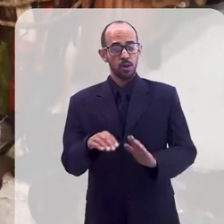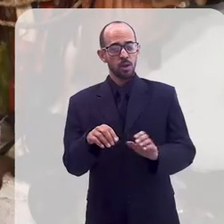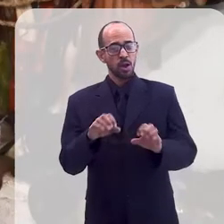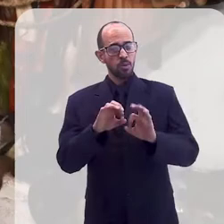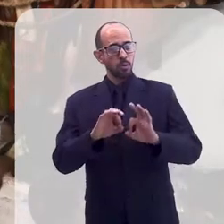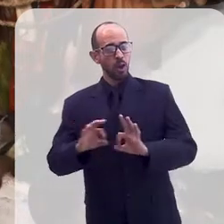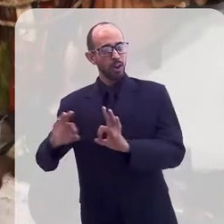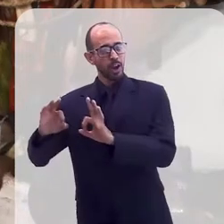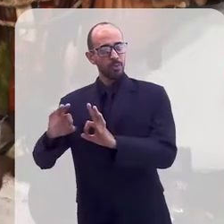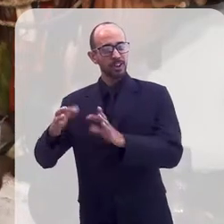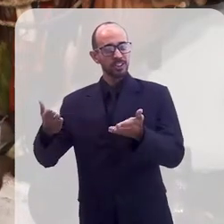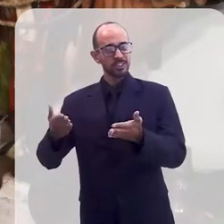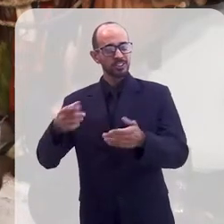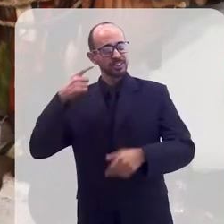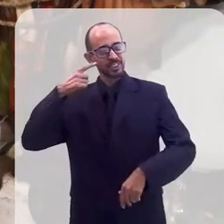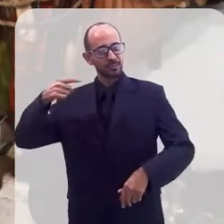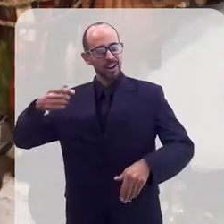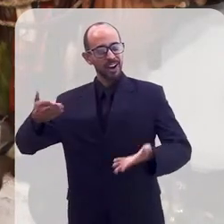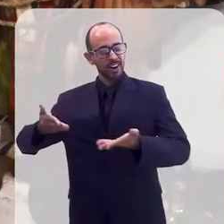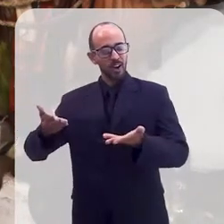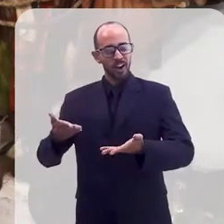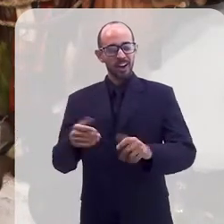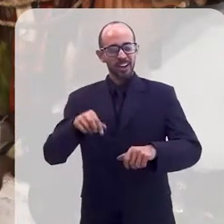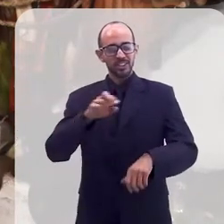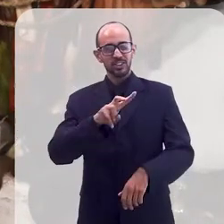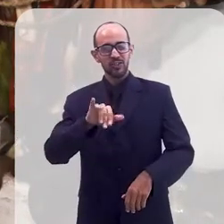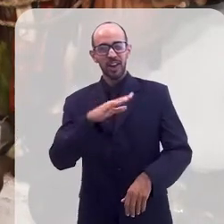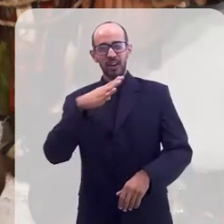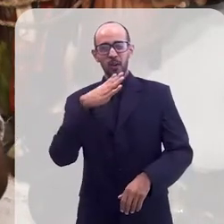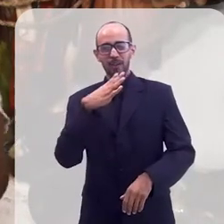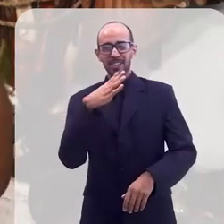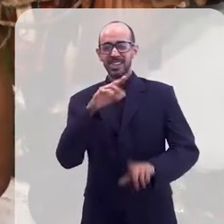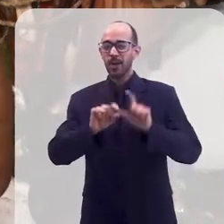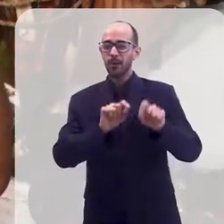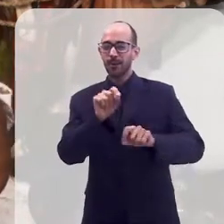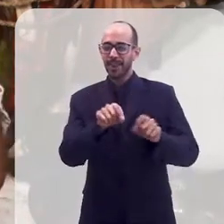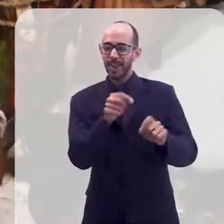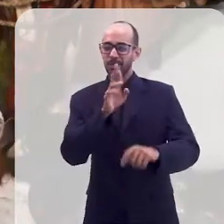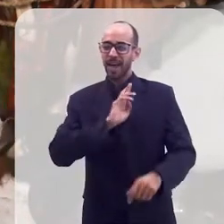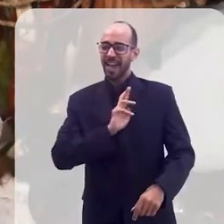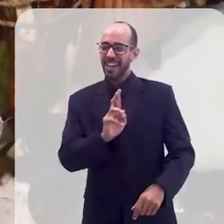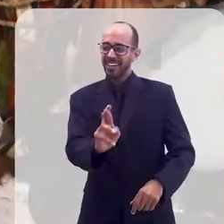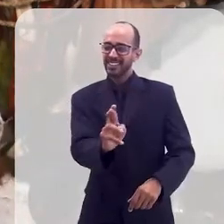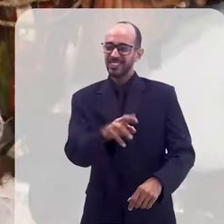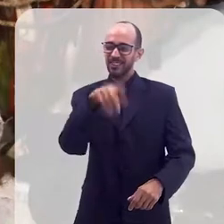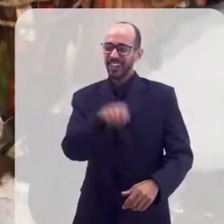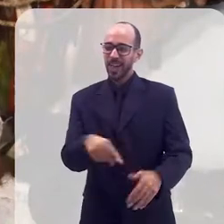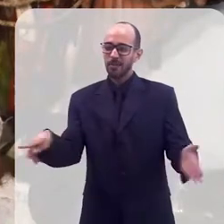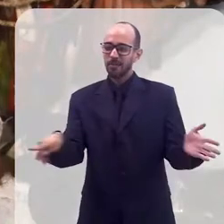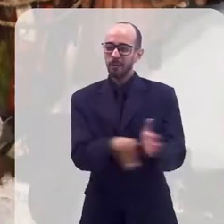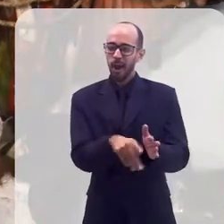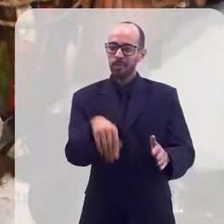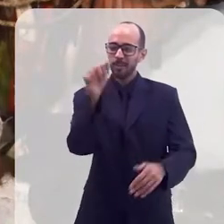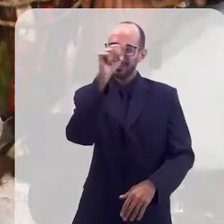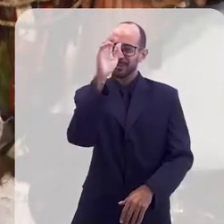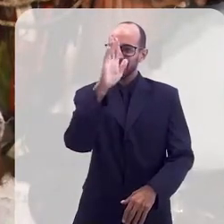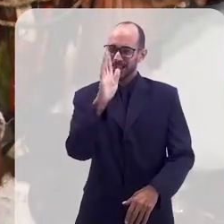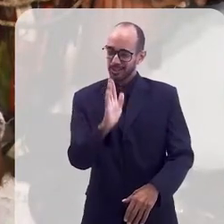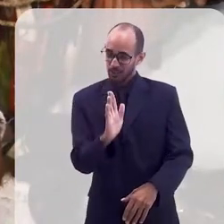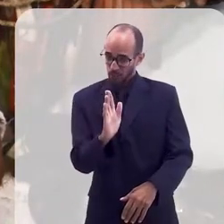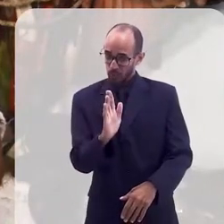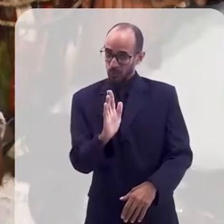programa Ético Religião dessa semana, nós vamos conhecer essa religião genuinamente